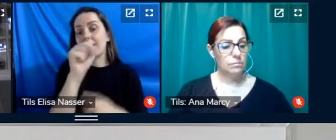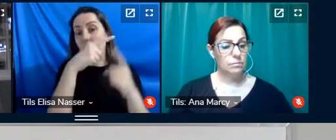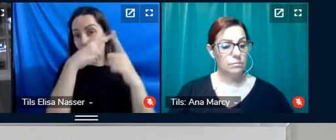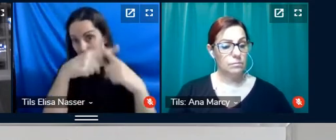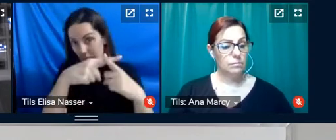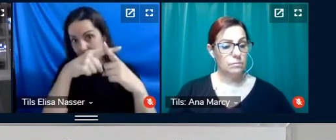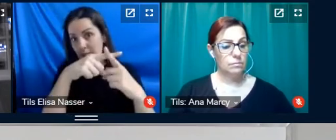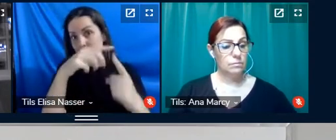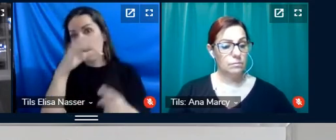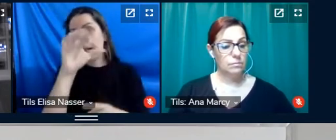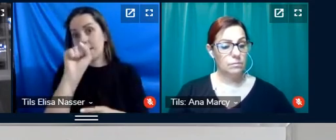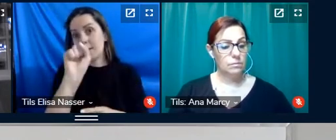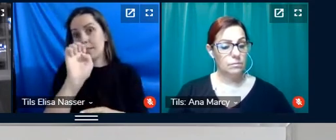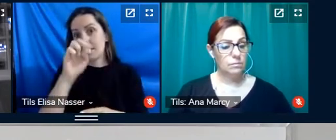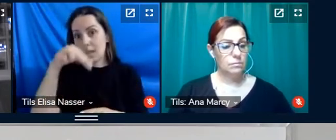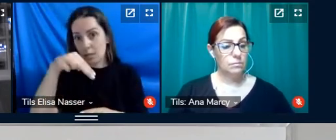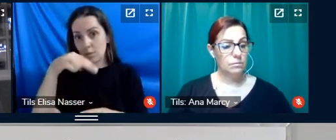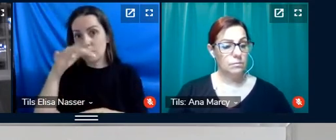é o Fy.